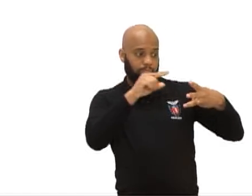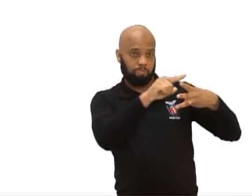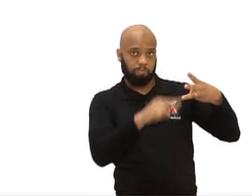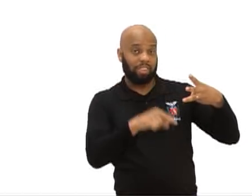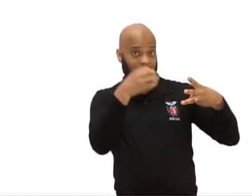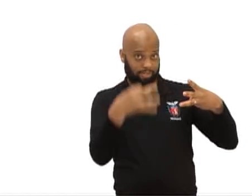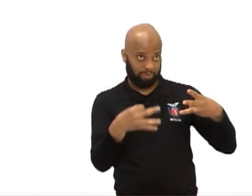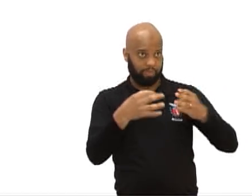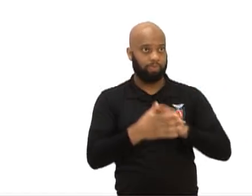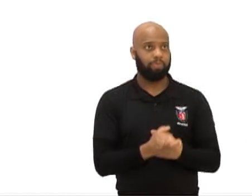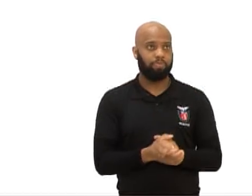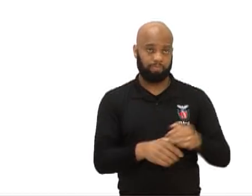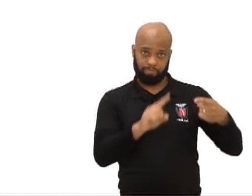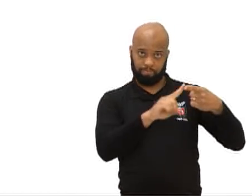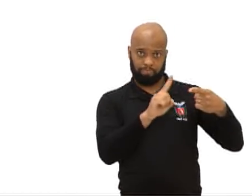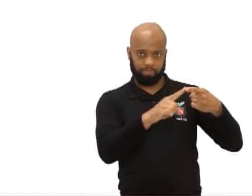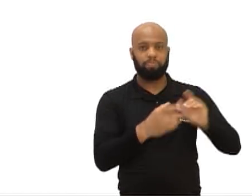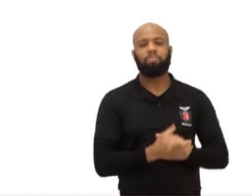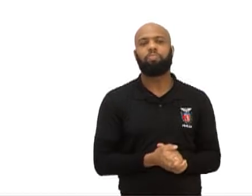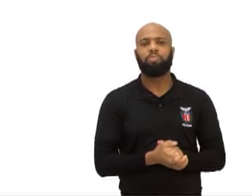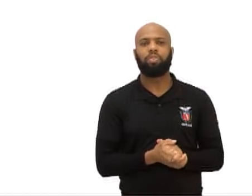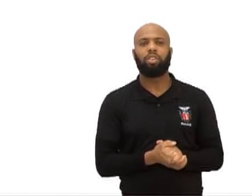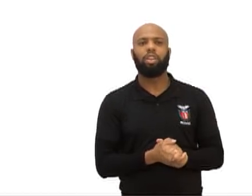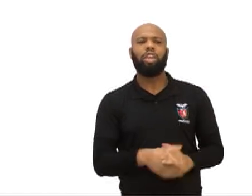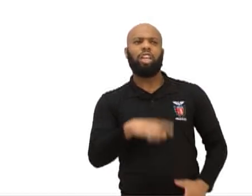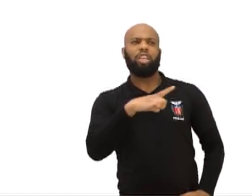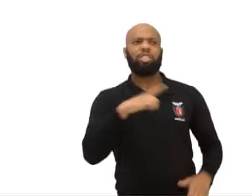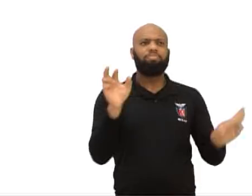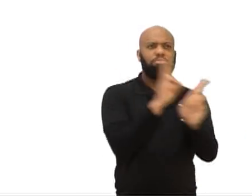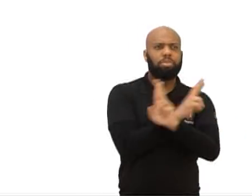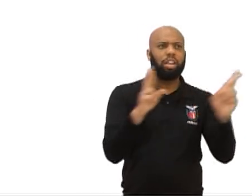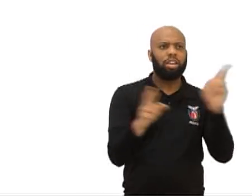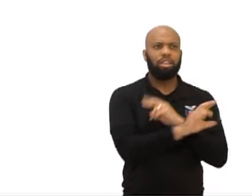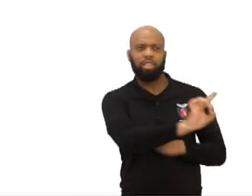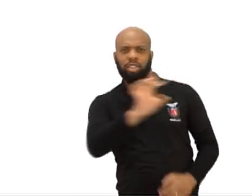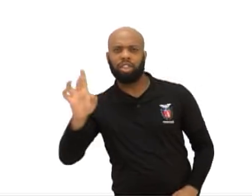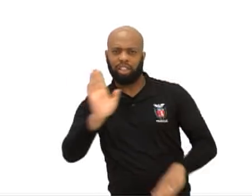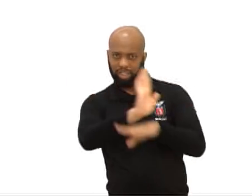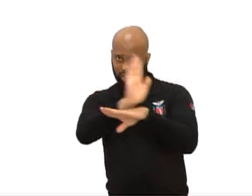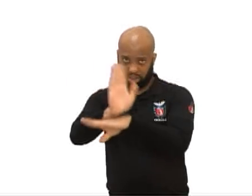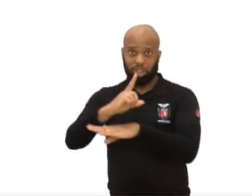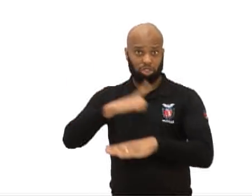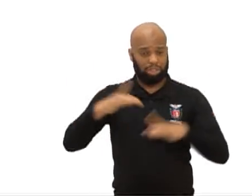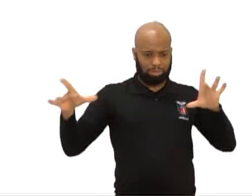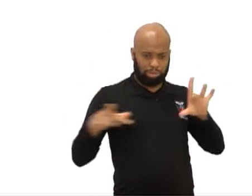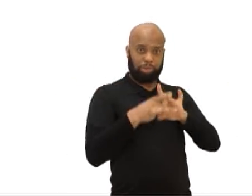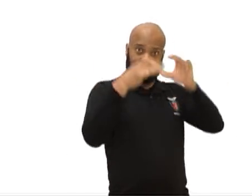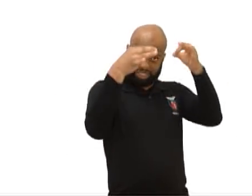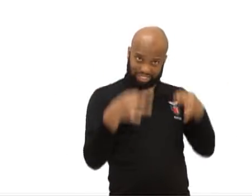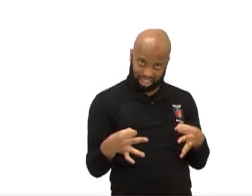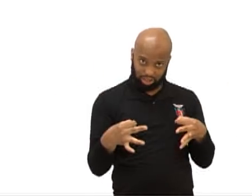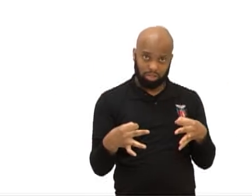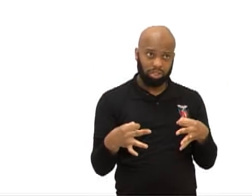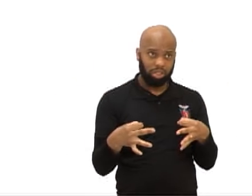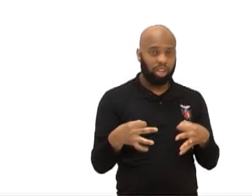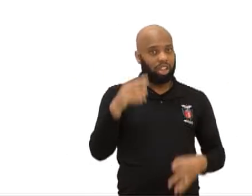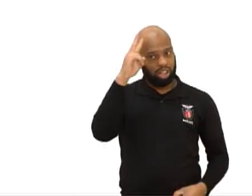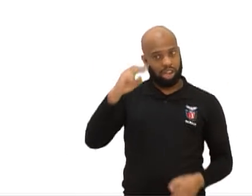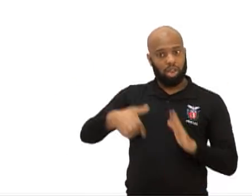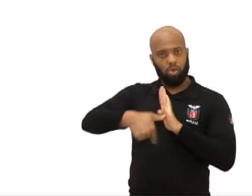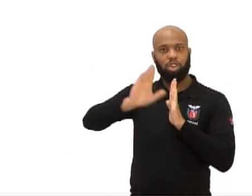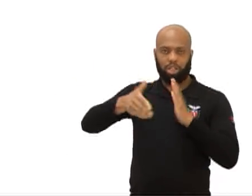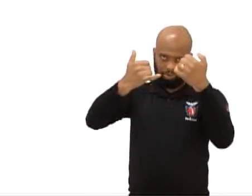que: alternativa A, tinha relação com cada cena do filme. Lembrem-se o que